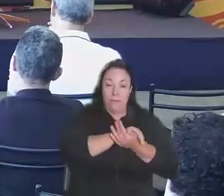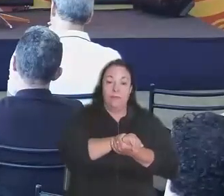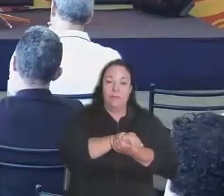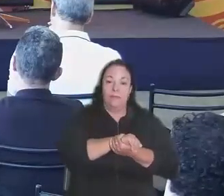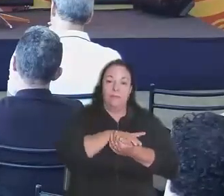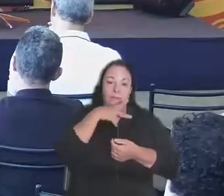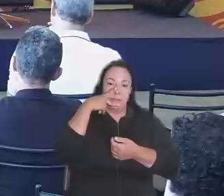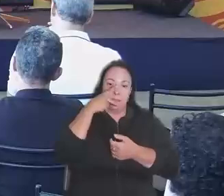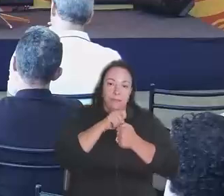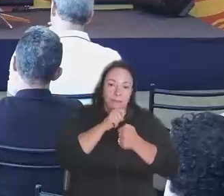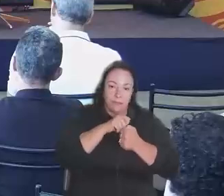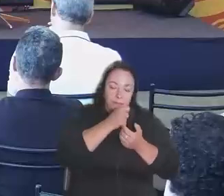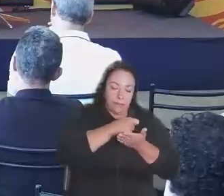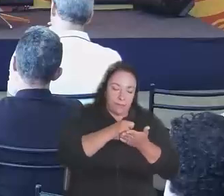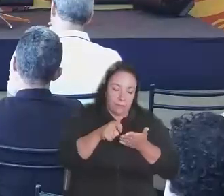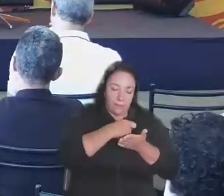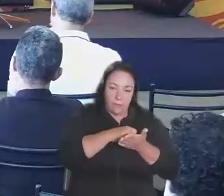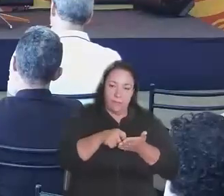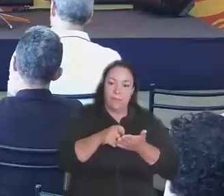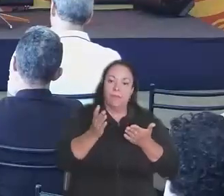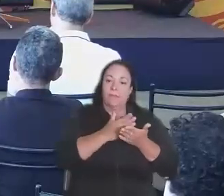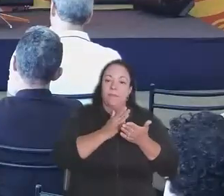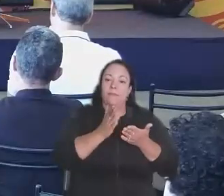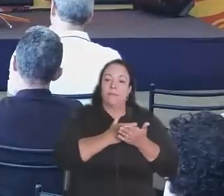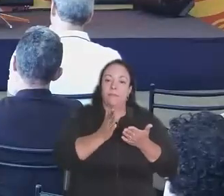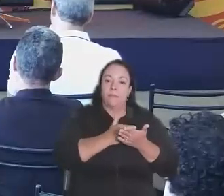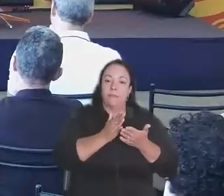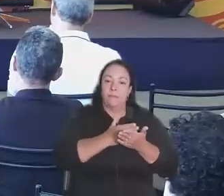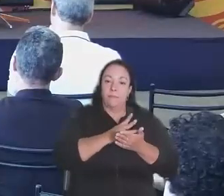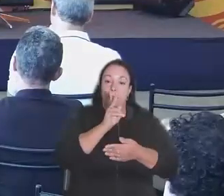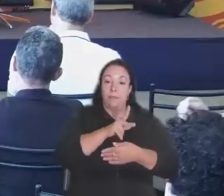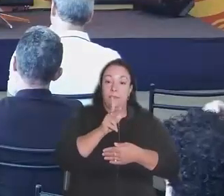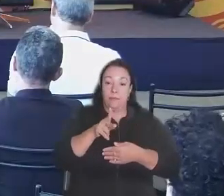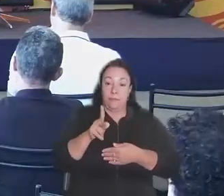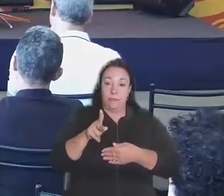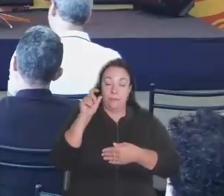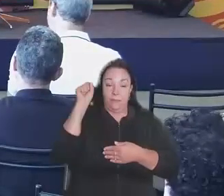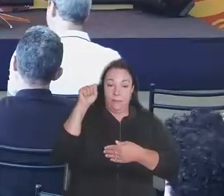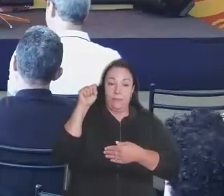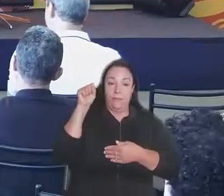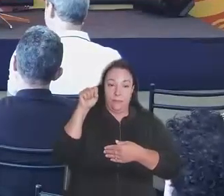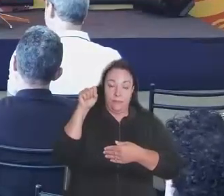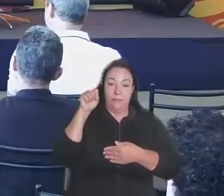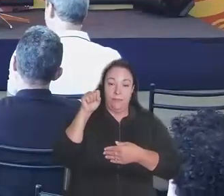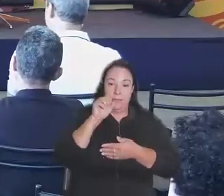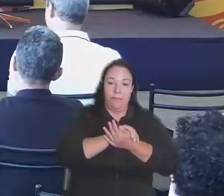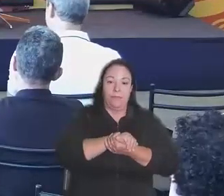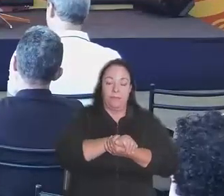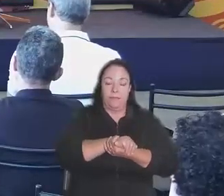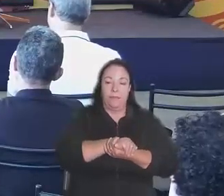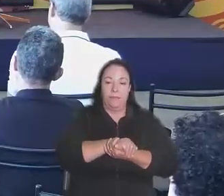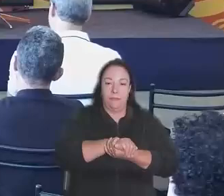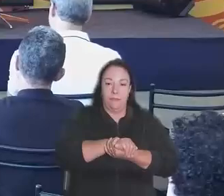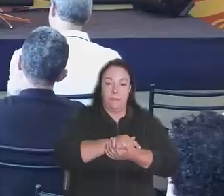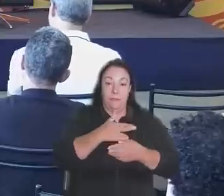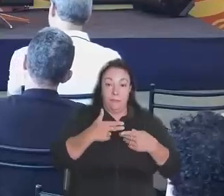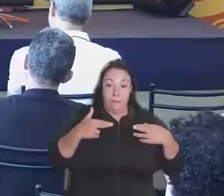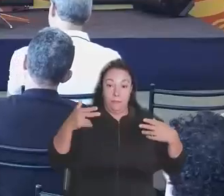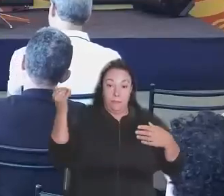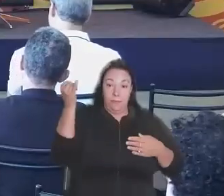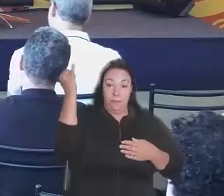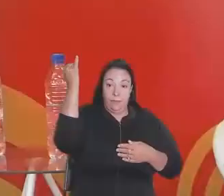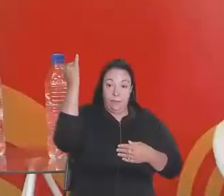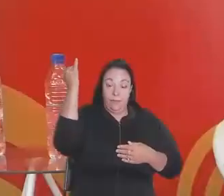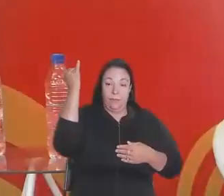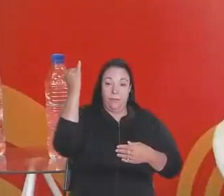de repeti-las aí no livro. Sim, professor, aí um fato assim muito importante